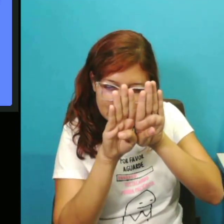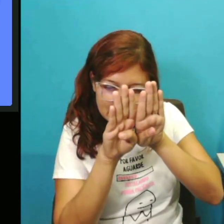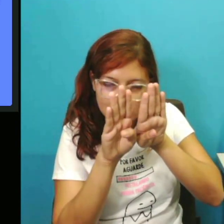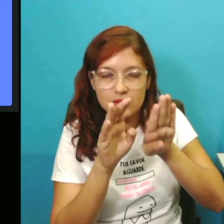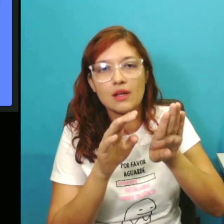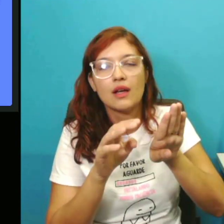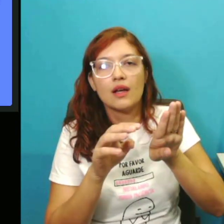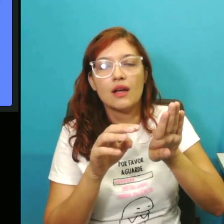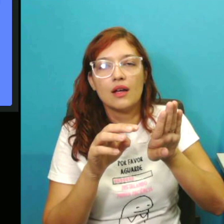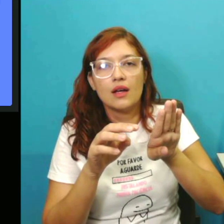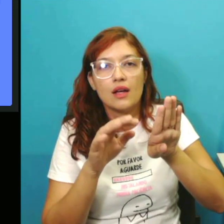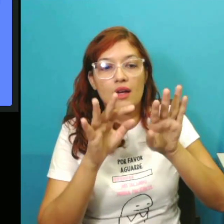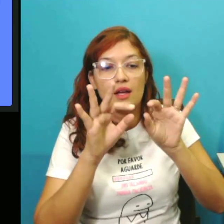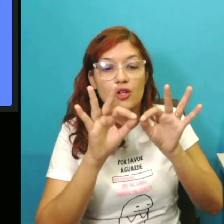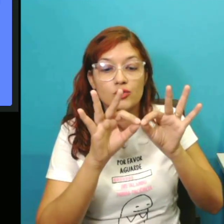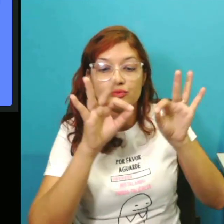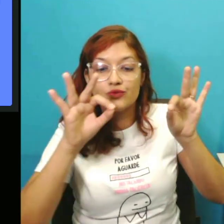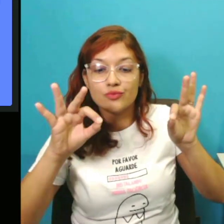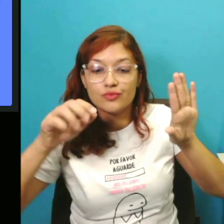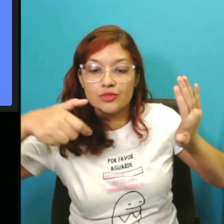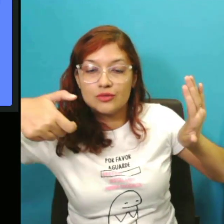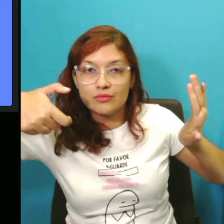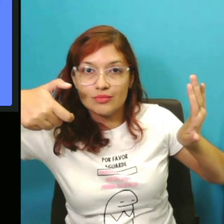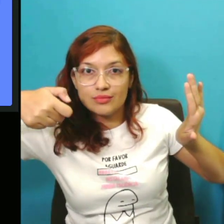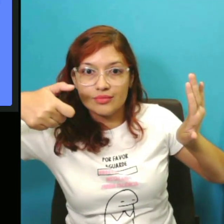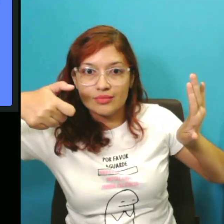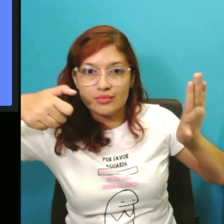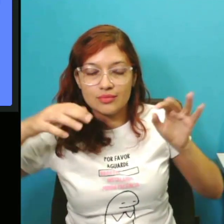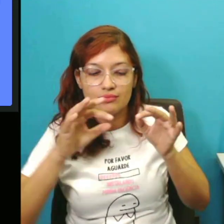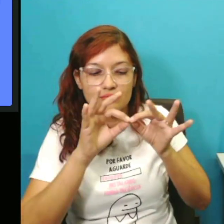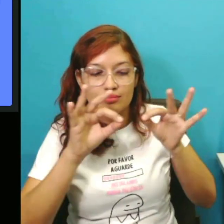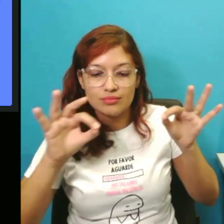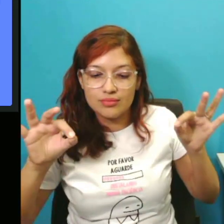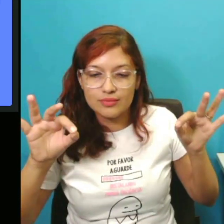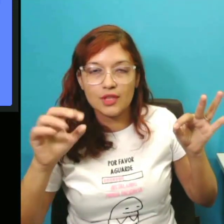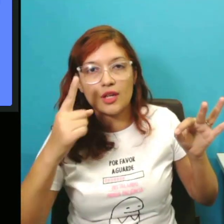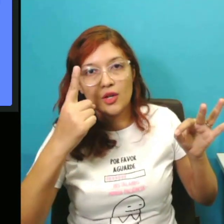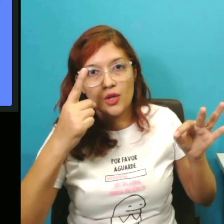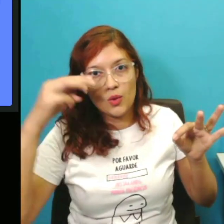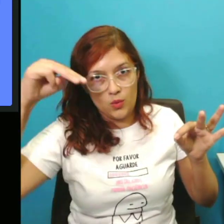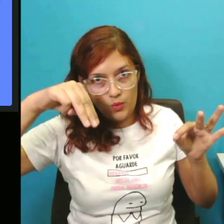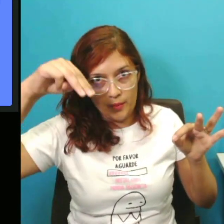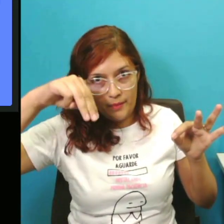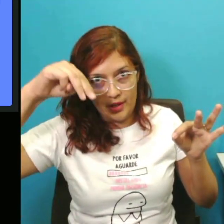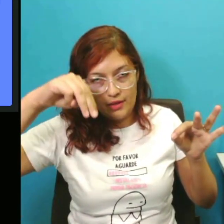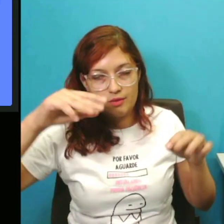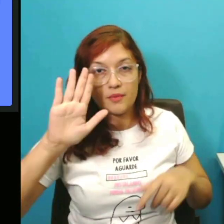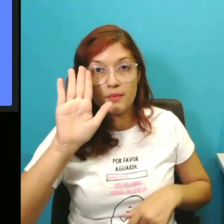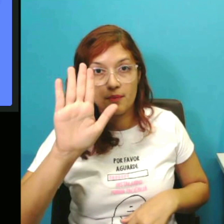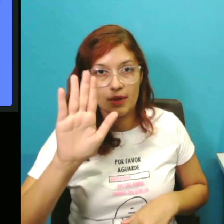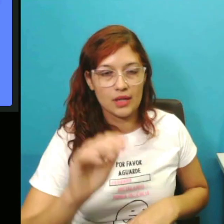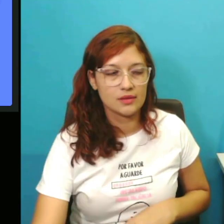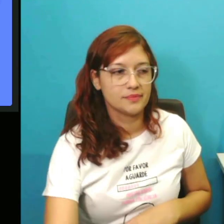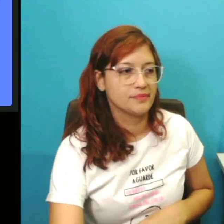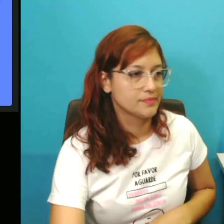de uma fenda, o laser, a incidência dele foi numa distância de 1 metro.